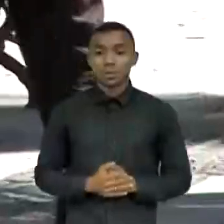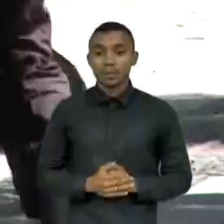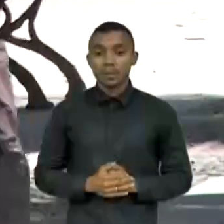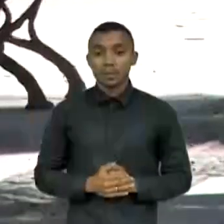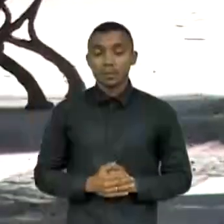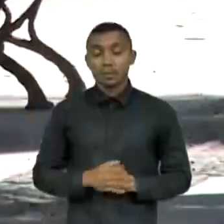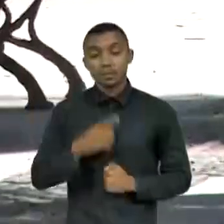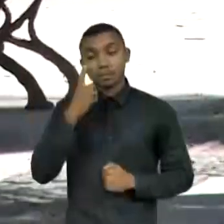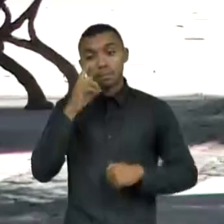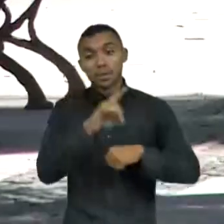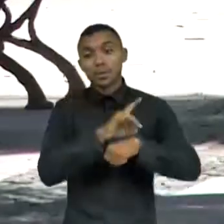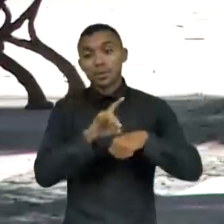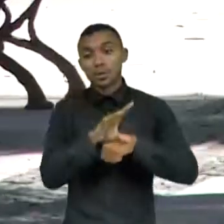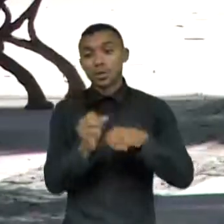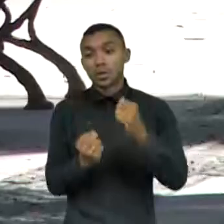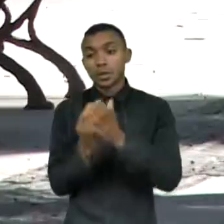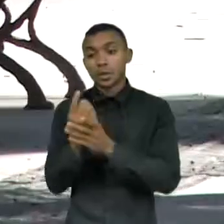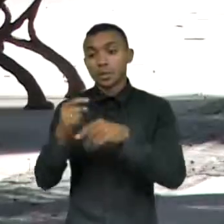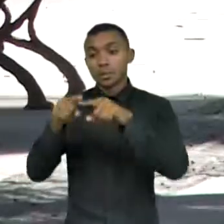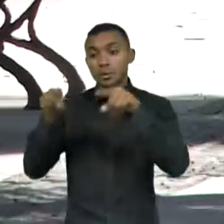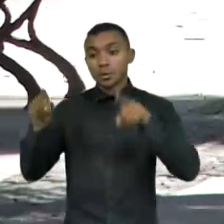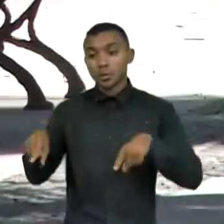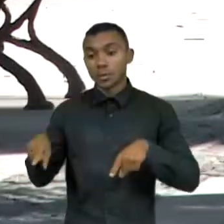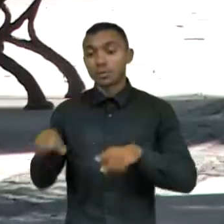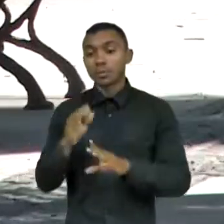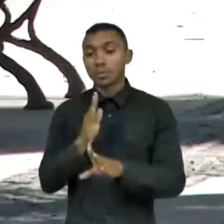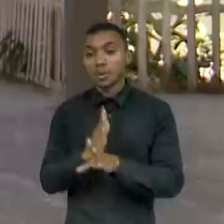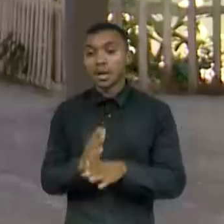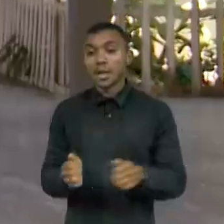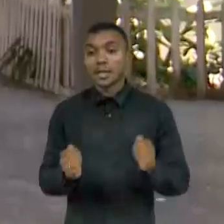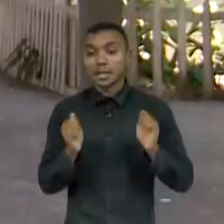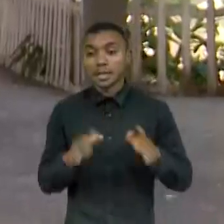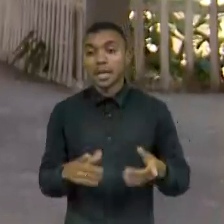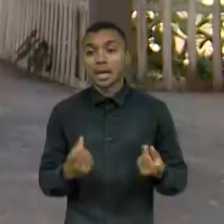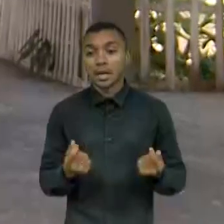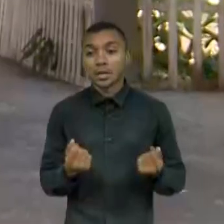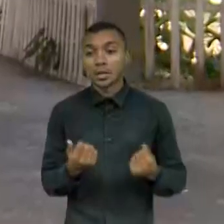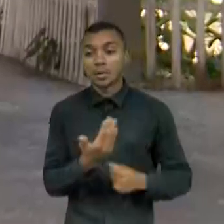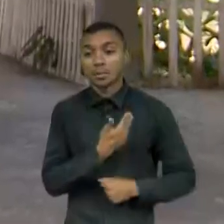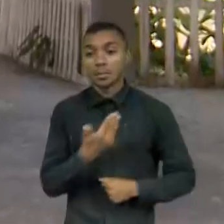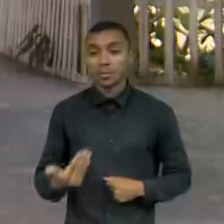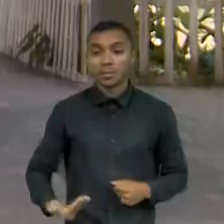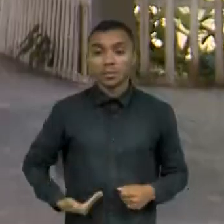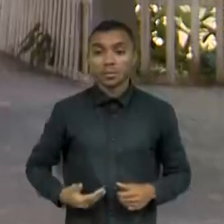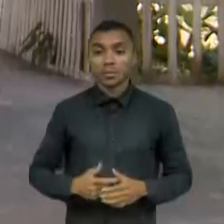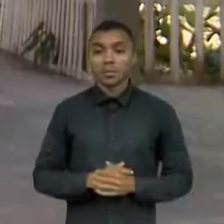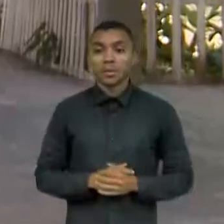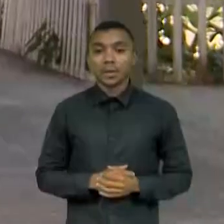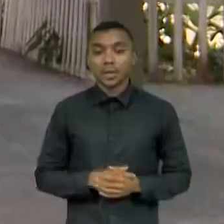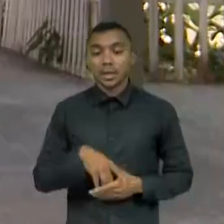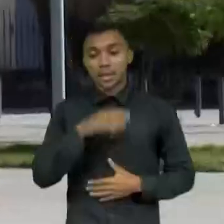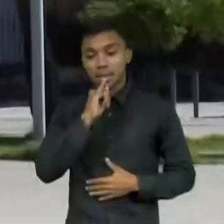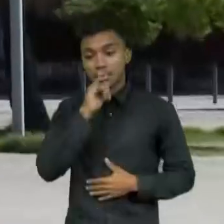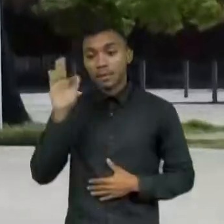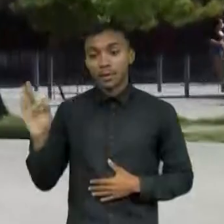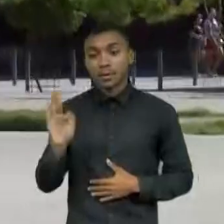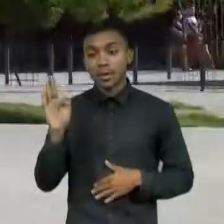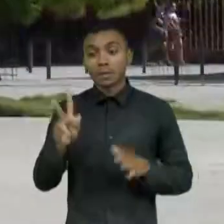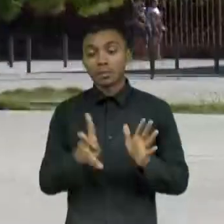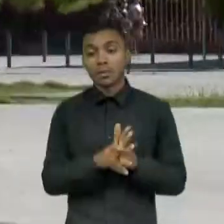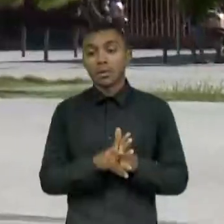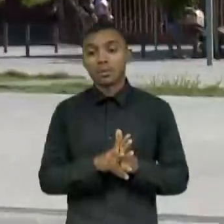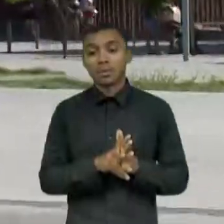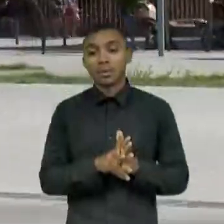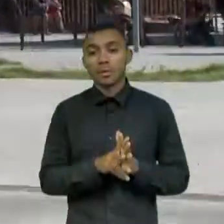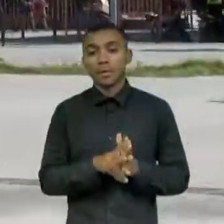um pacote de ações para o aprimoramento dos gastos públicos, como a revisão de despesas com universidades federais e a